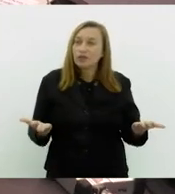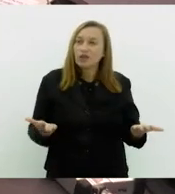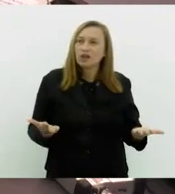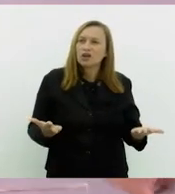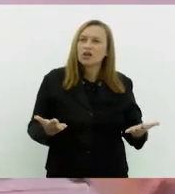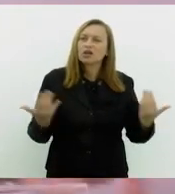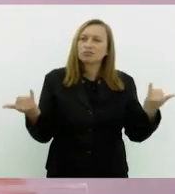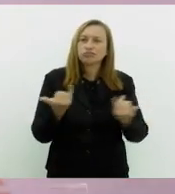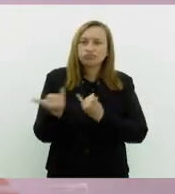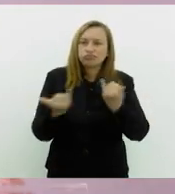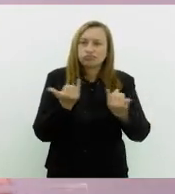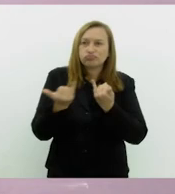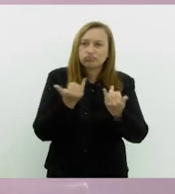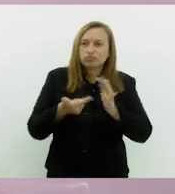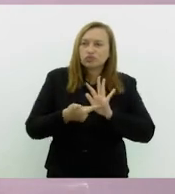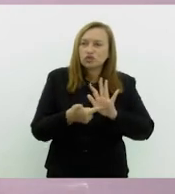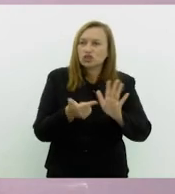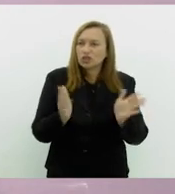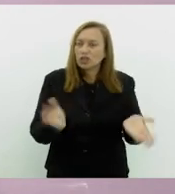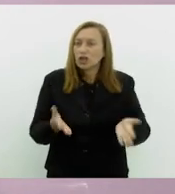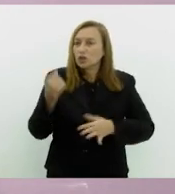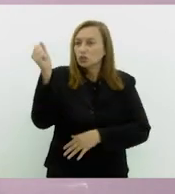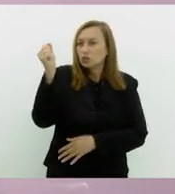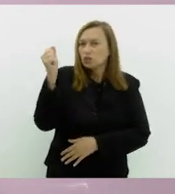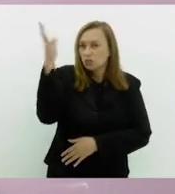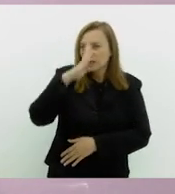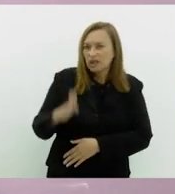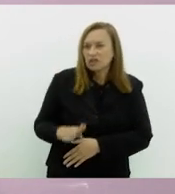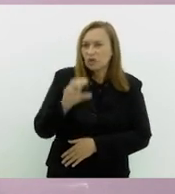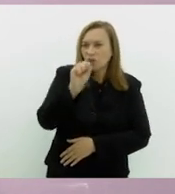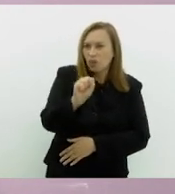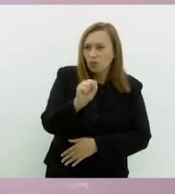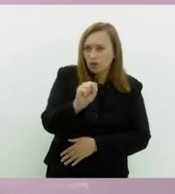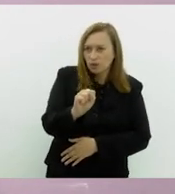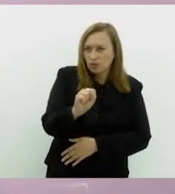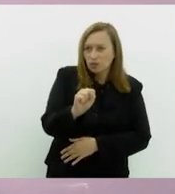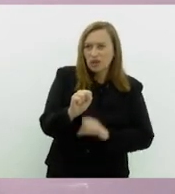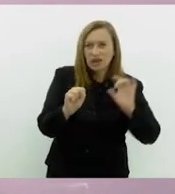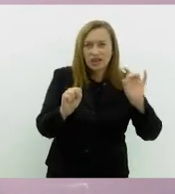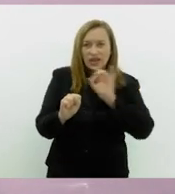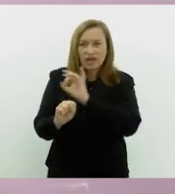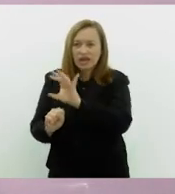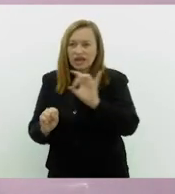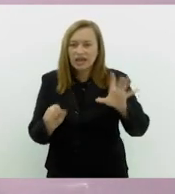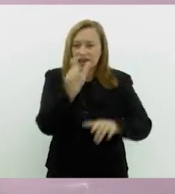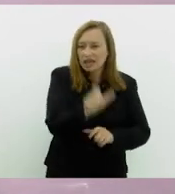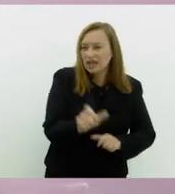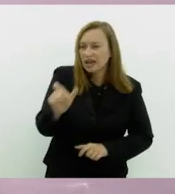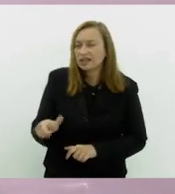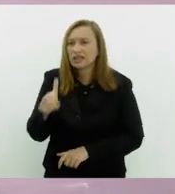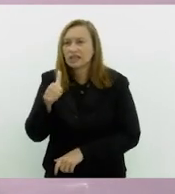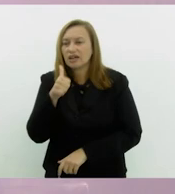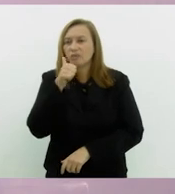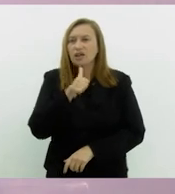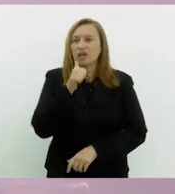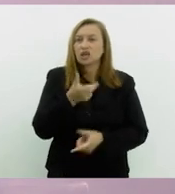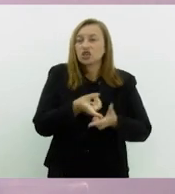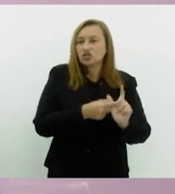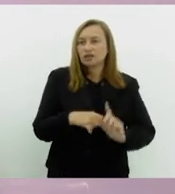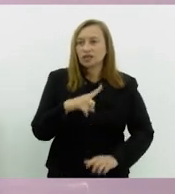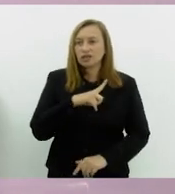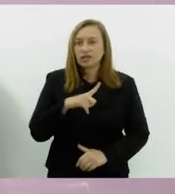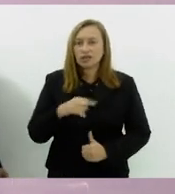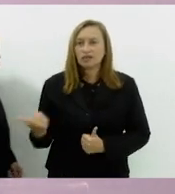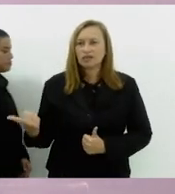os dados apresentados aqui é que, no Brasil, 8 em cada 10 mulheres estão endividadas. Esse